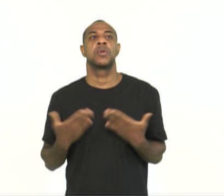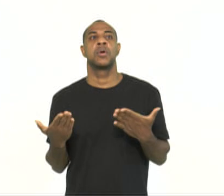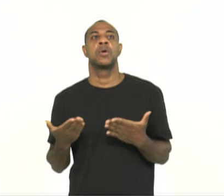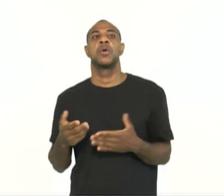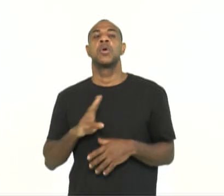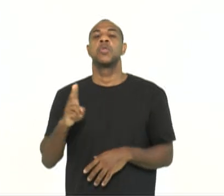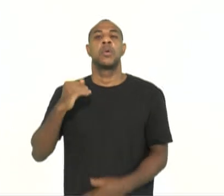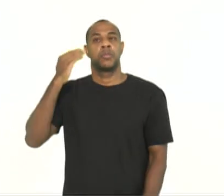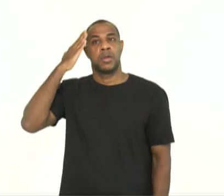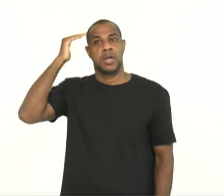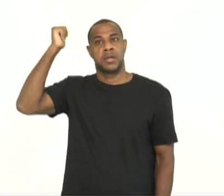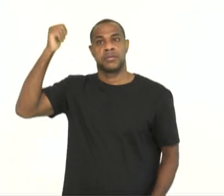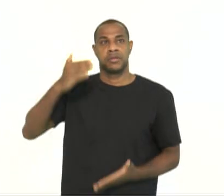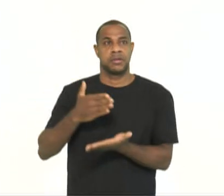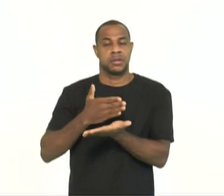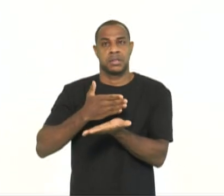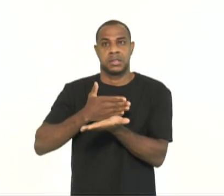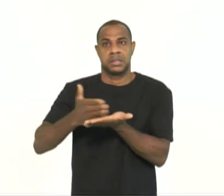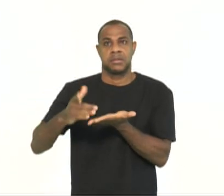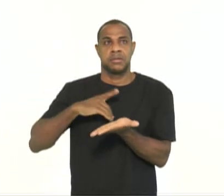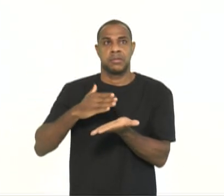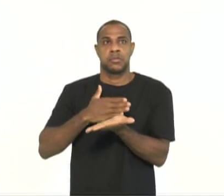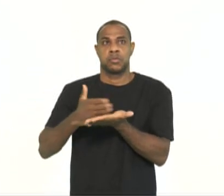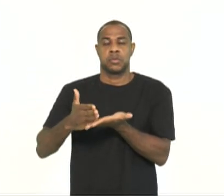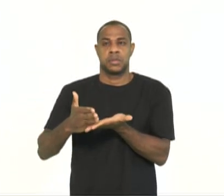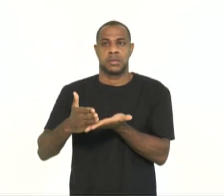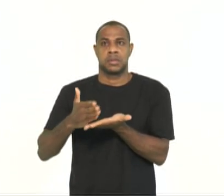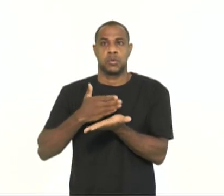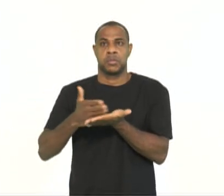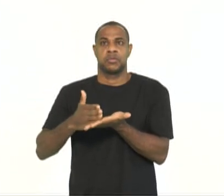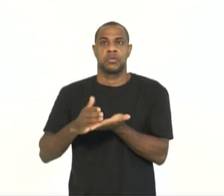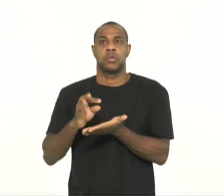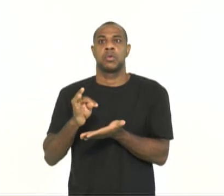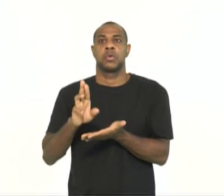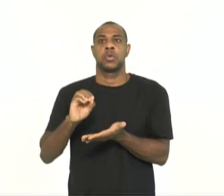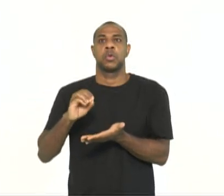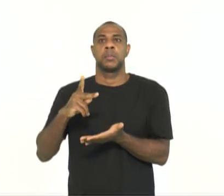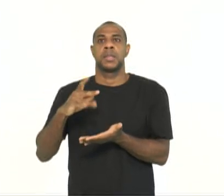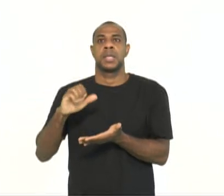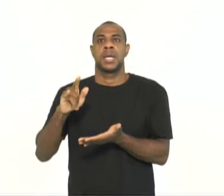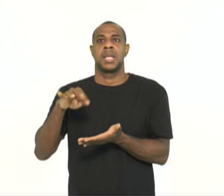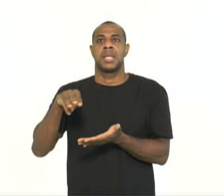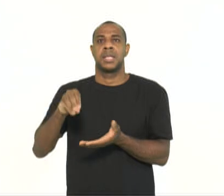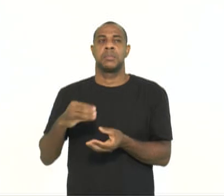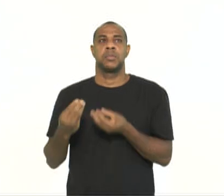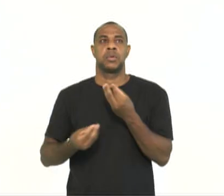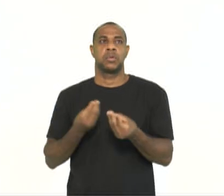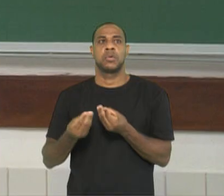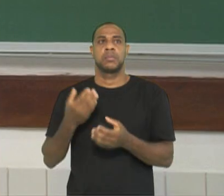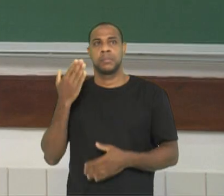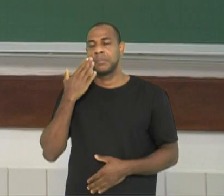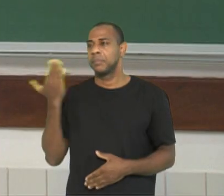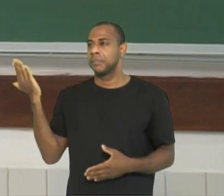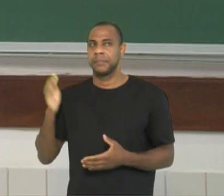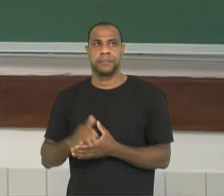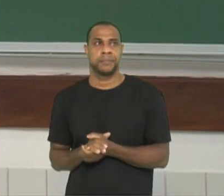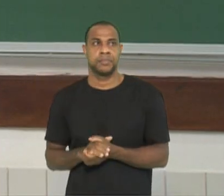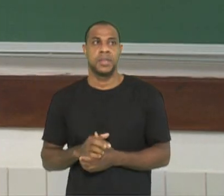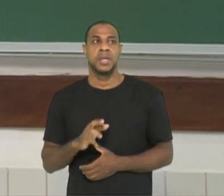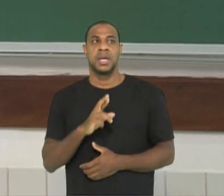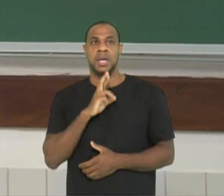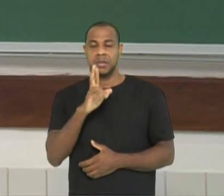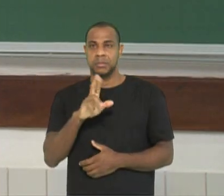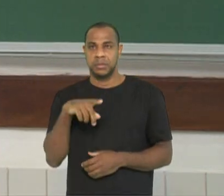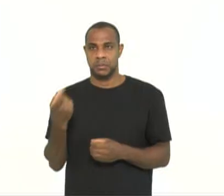deram início ao tropicalismo e qual o nome da música de Caetano Veloso, cantada em 67 no terceiro Festival de Música Popular da TV Record? Responda lá e